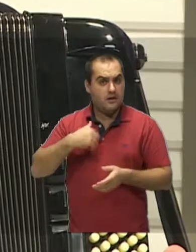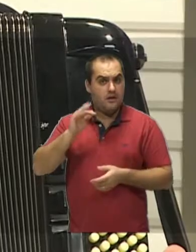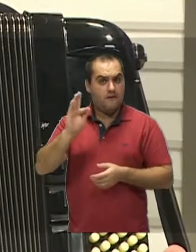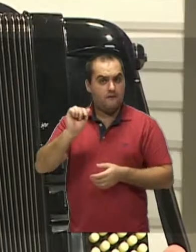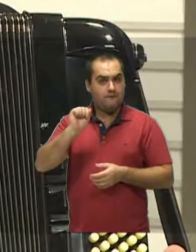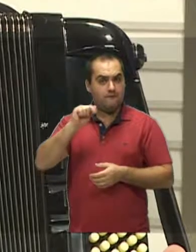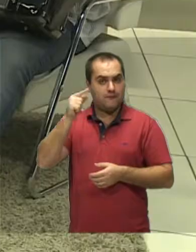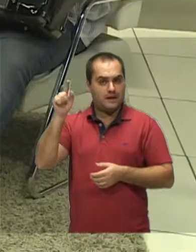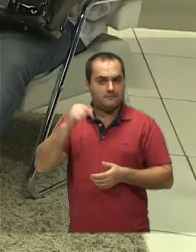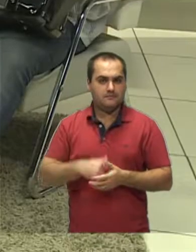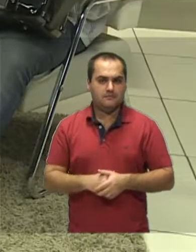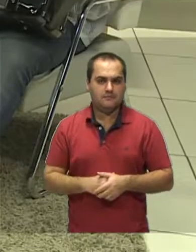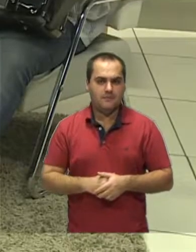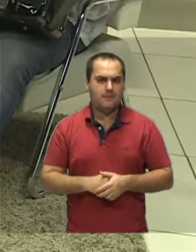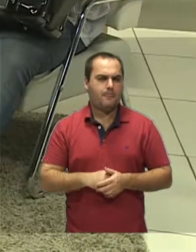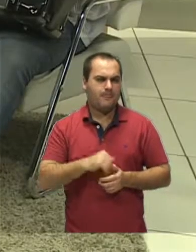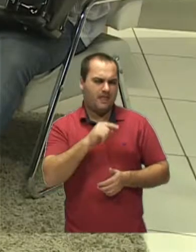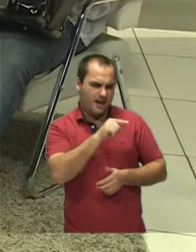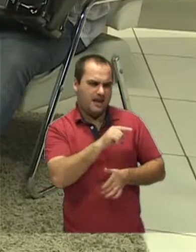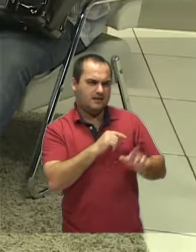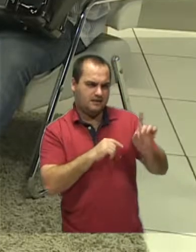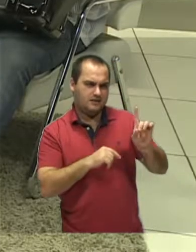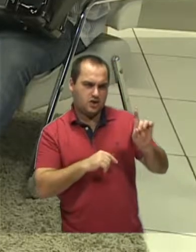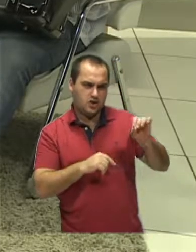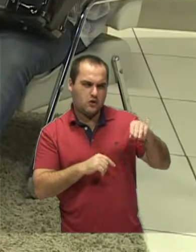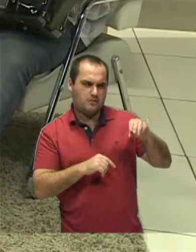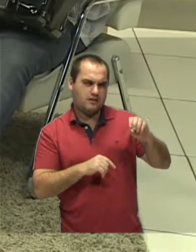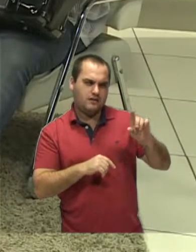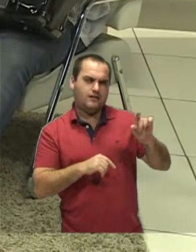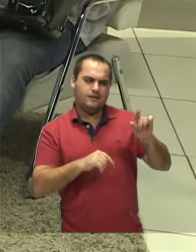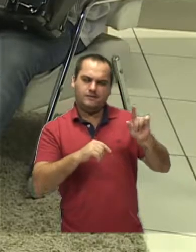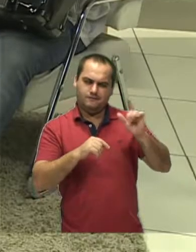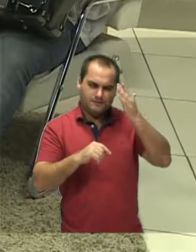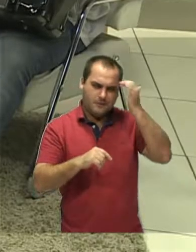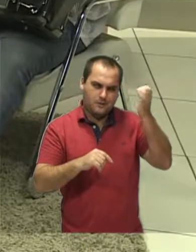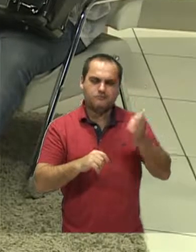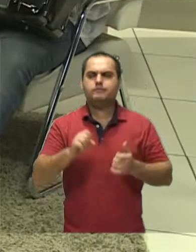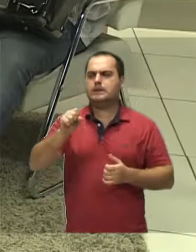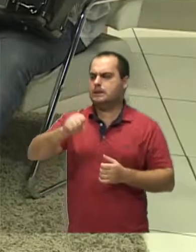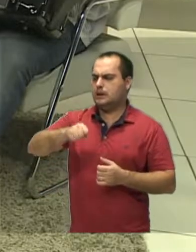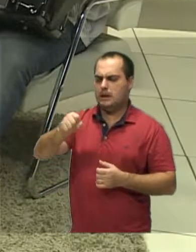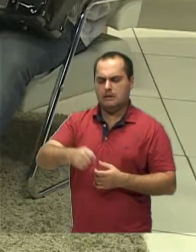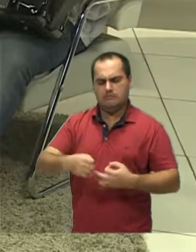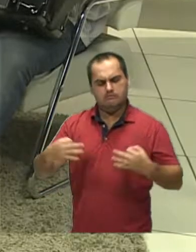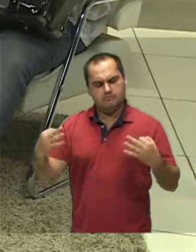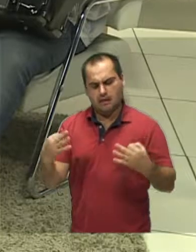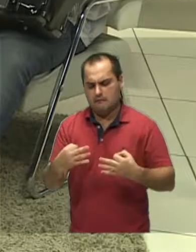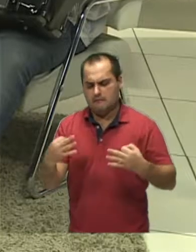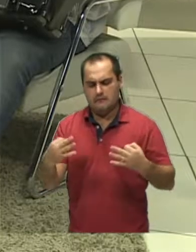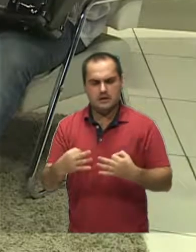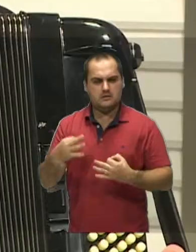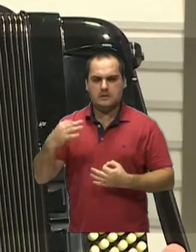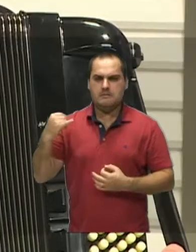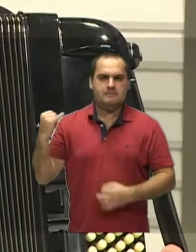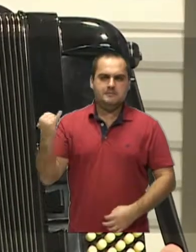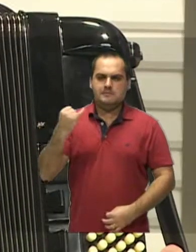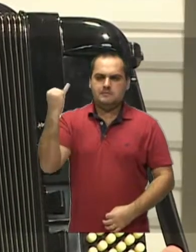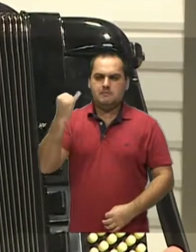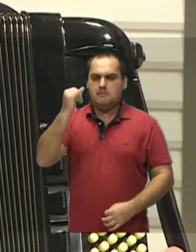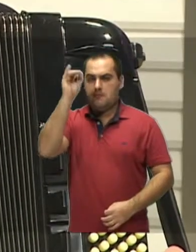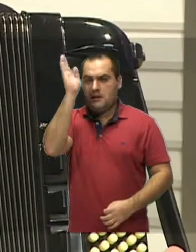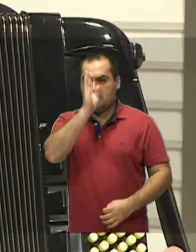Que o Dominguinhos ultrapassou barreiras, né? Assim, o Dominguinhos foi um dos grandes compositores para acordeon moderno, né, no Brasil, pro forró.